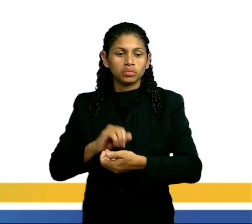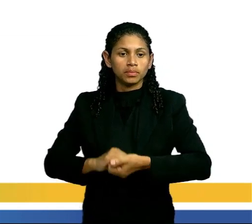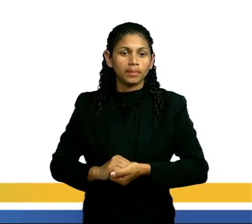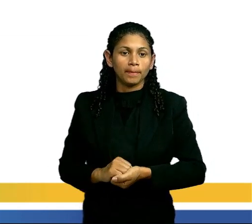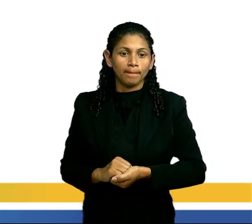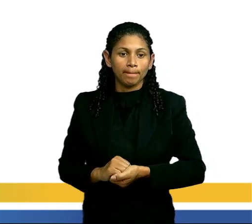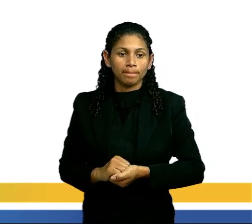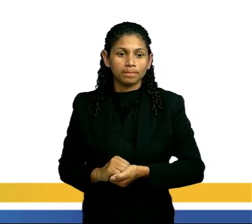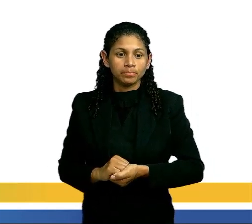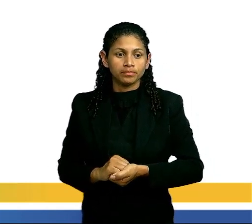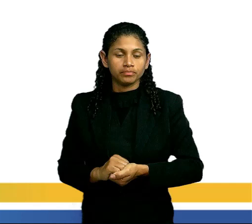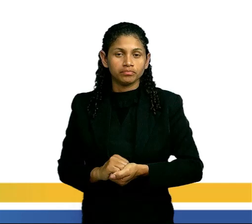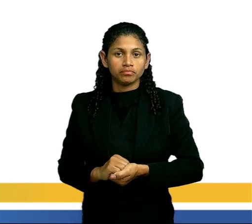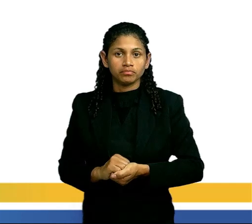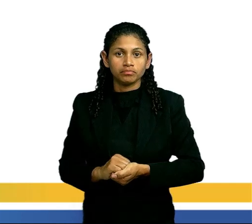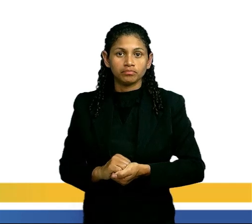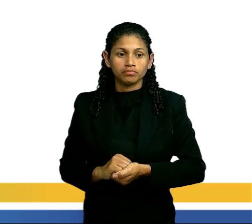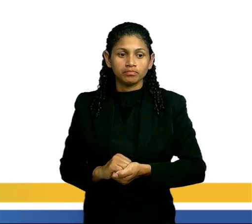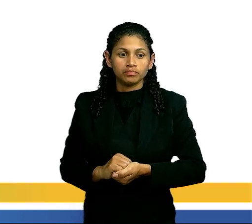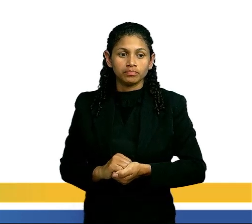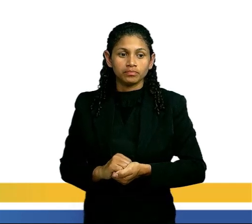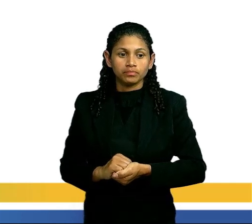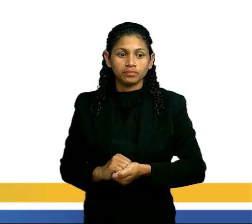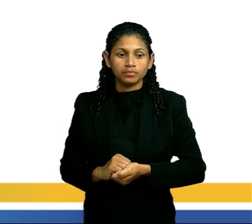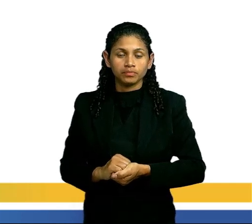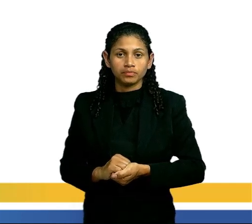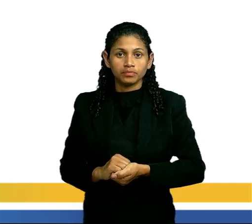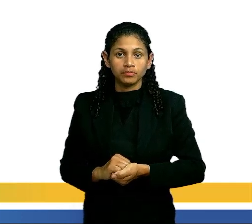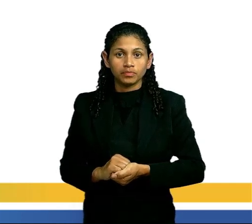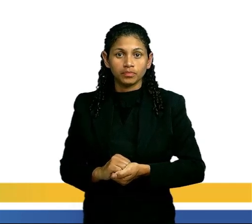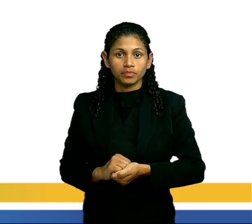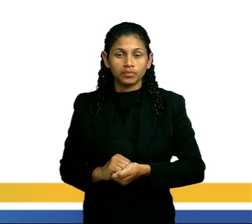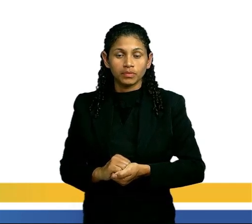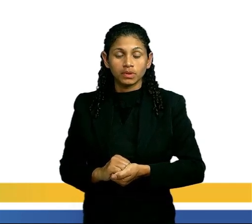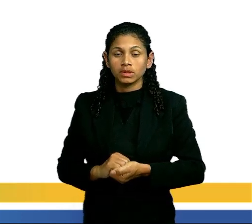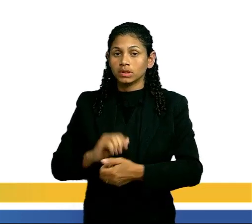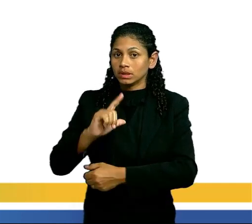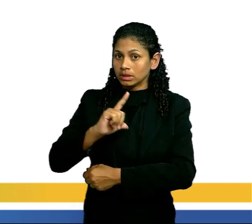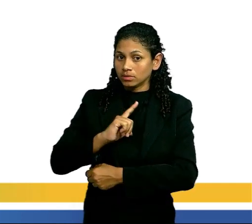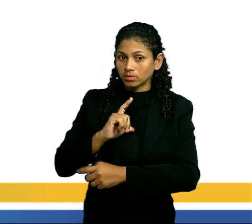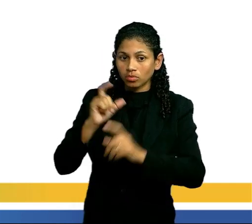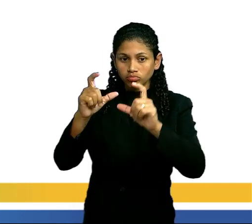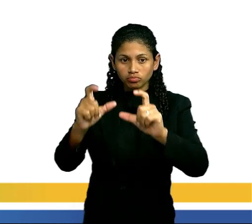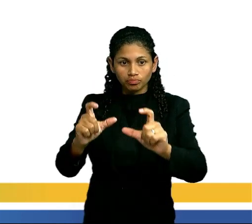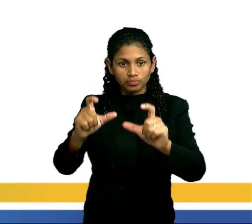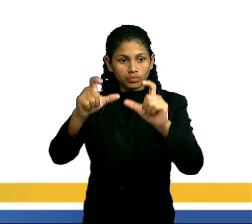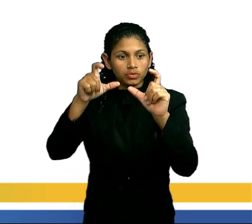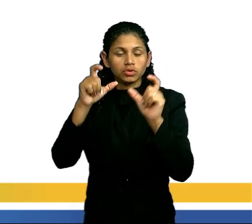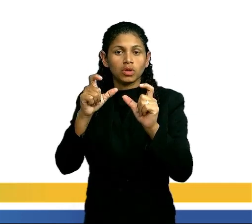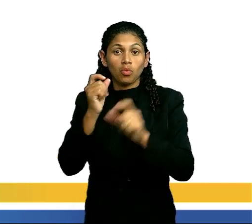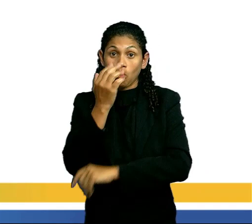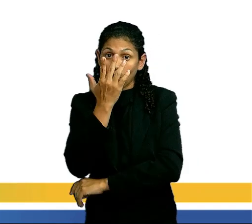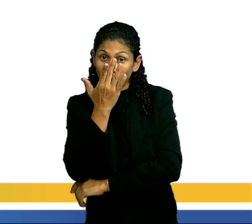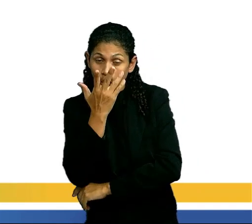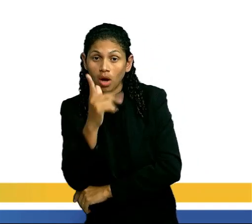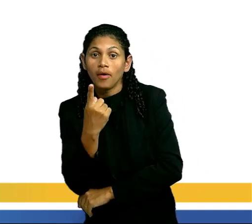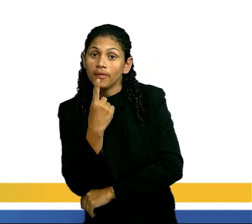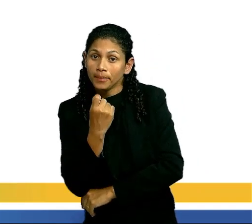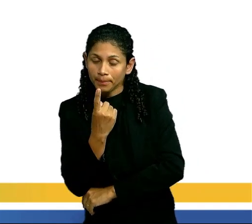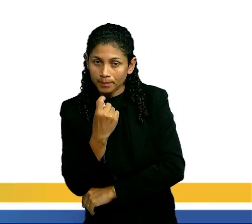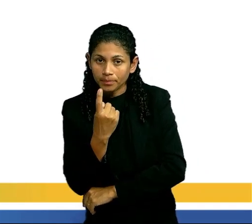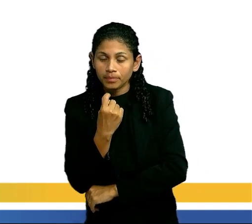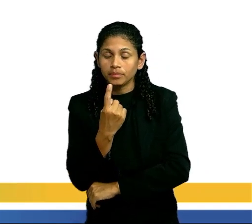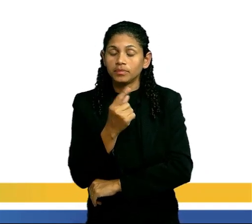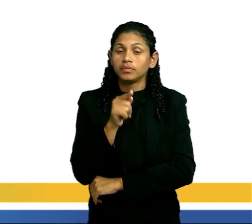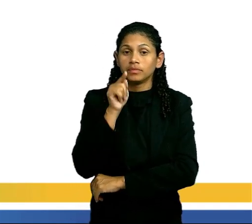vou morrer de fome. Eu deixei algumas conjunções aí marcadas com outra cor, para você verificar que